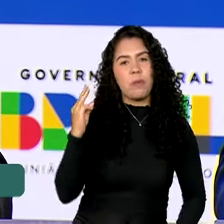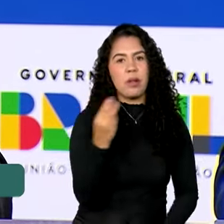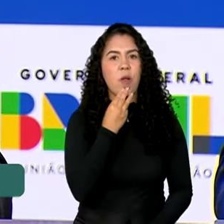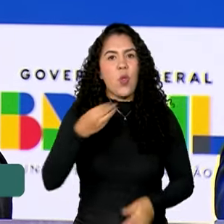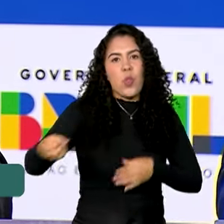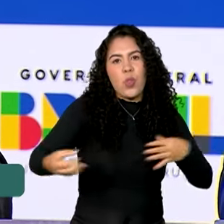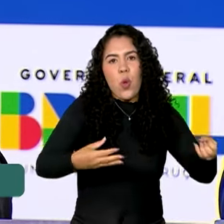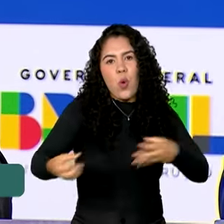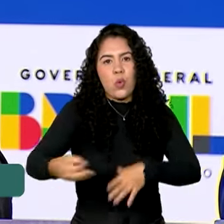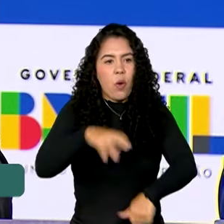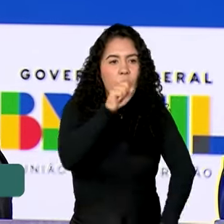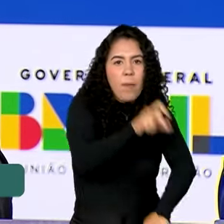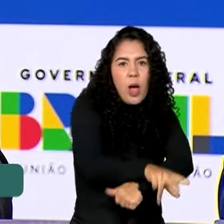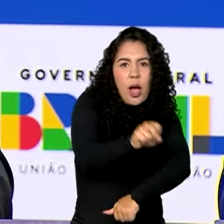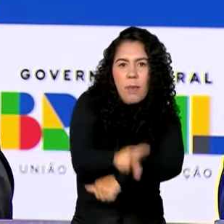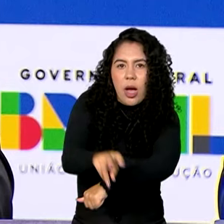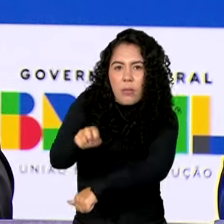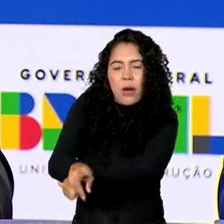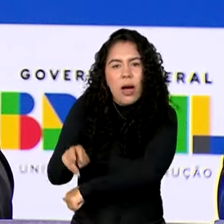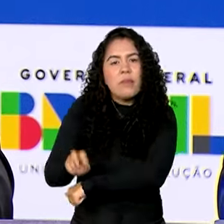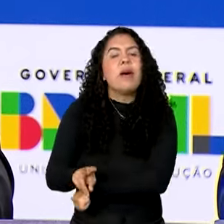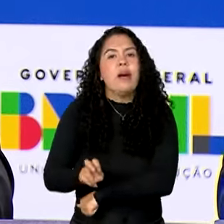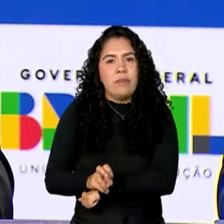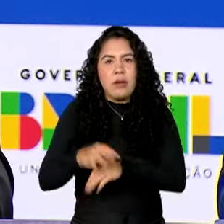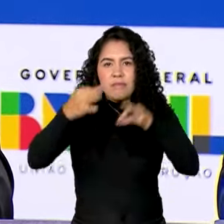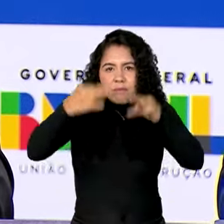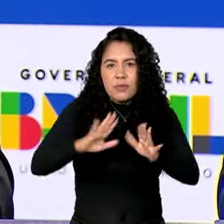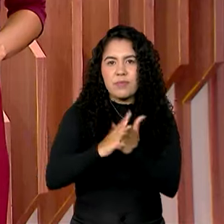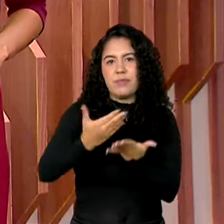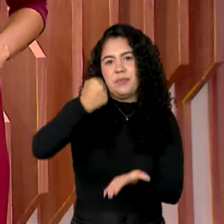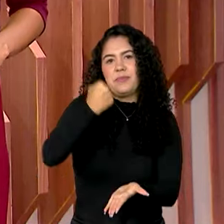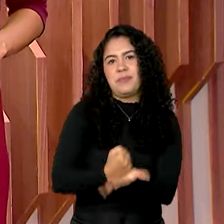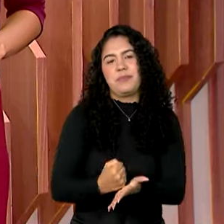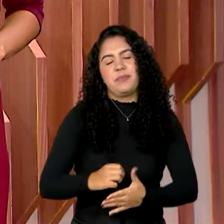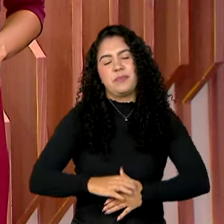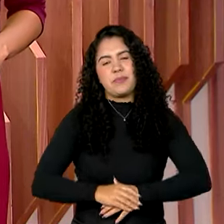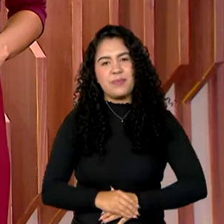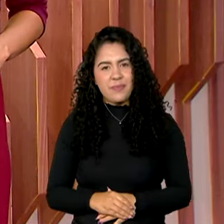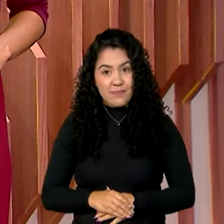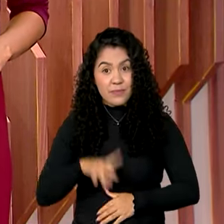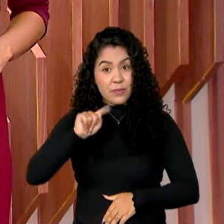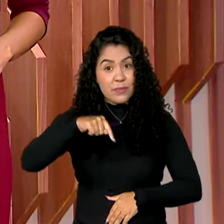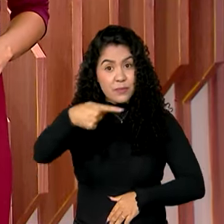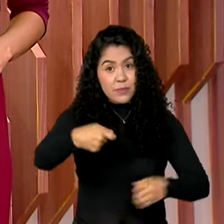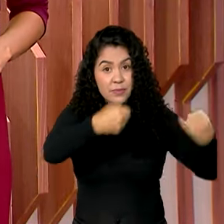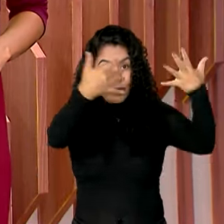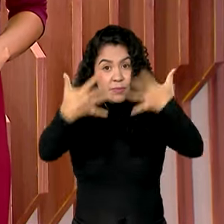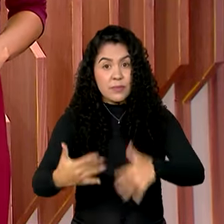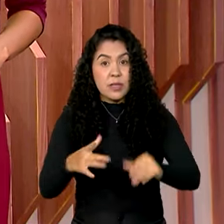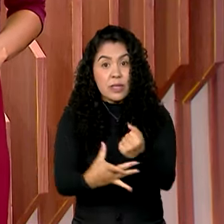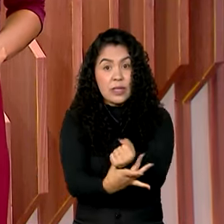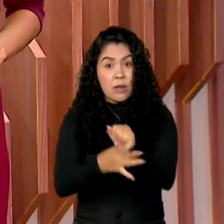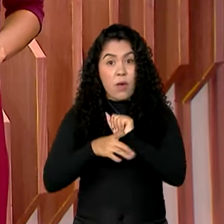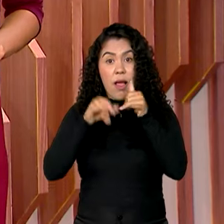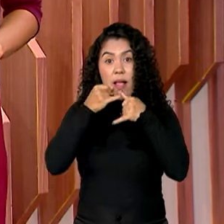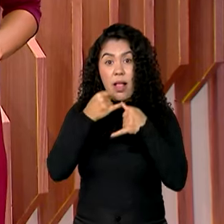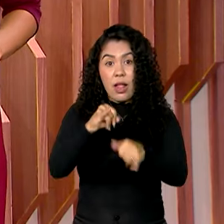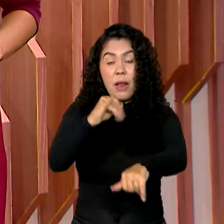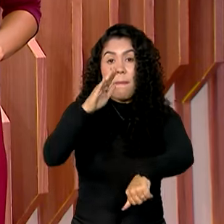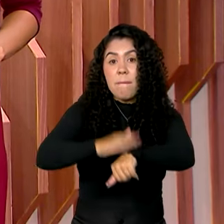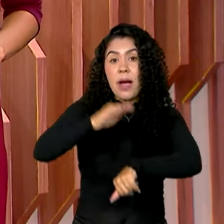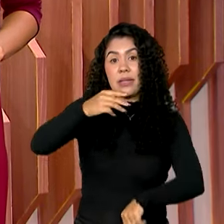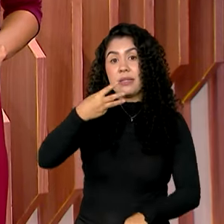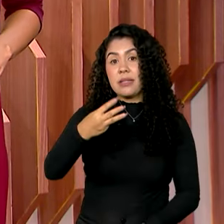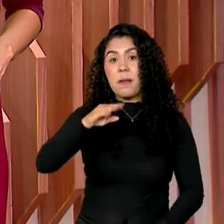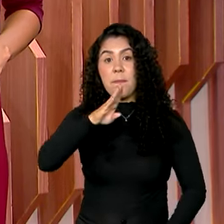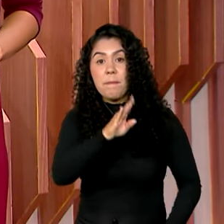novos trabalhadores aí formalizados. Veja a seguir, segurança energética. Mais de